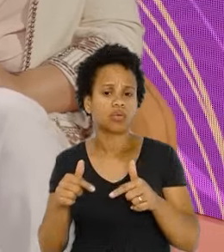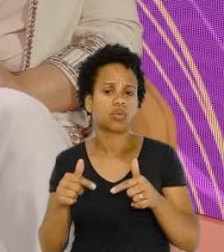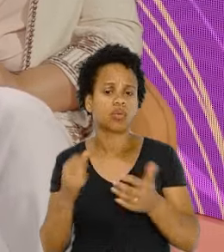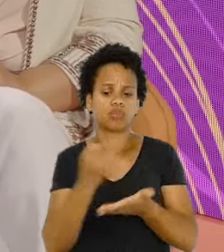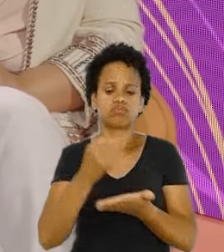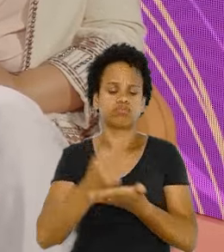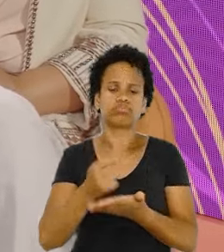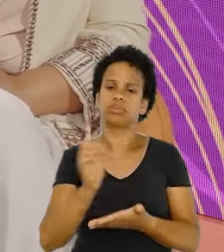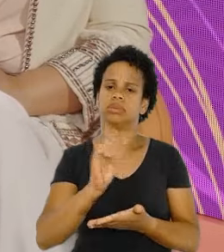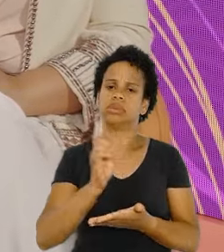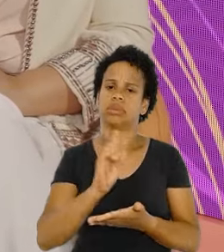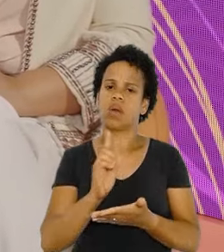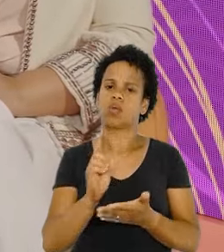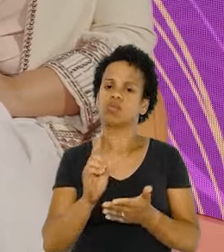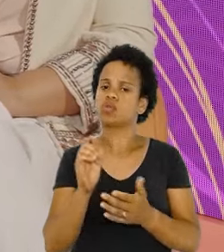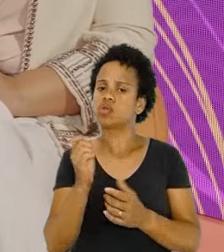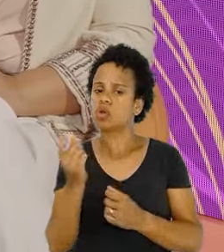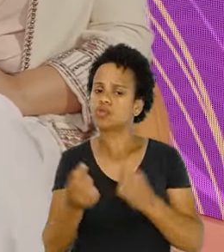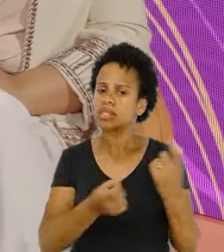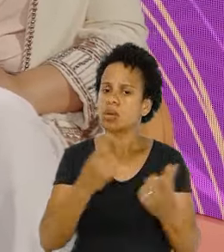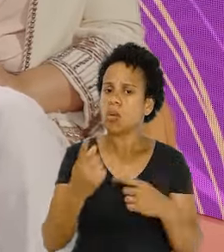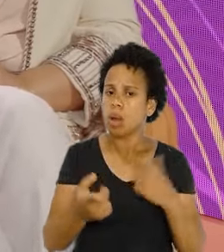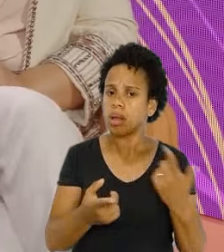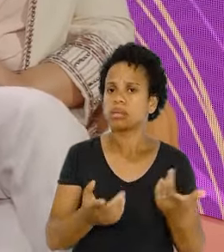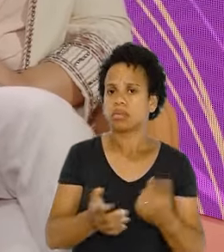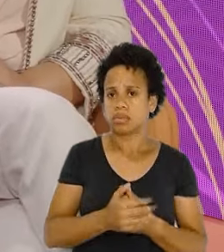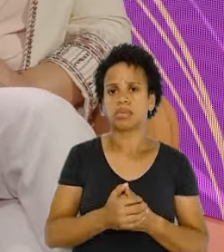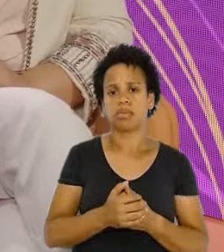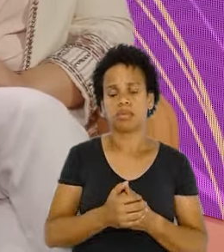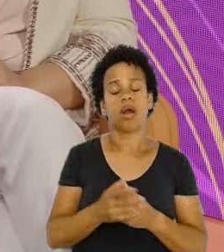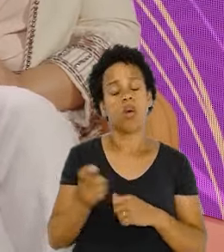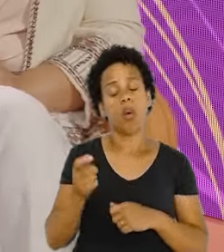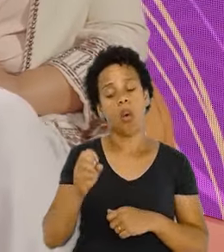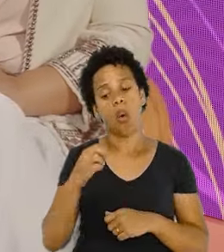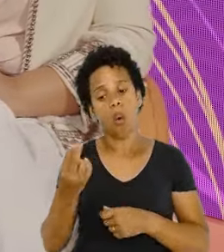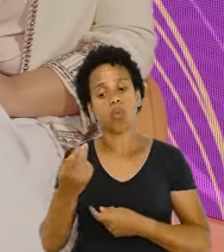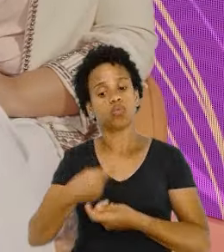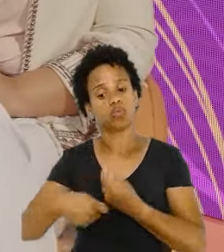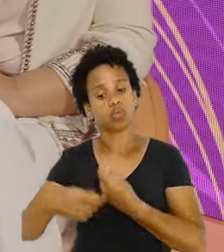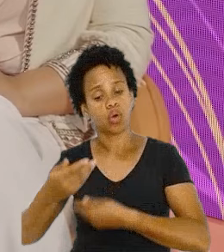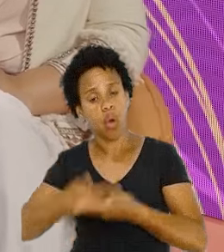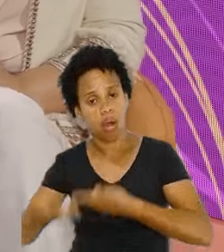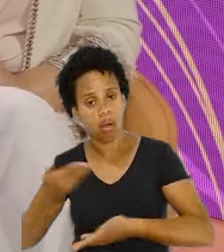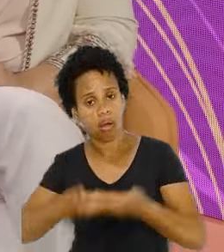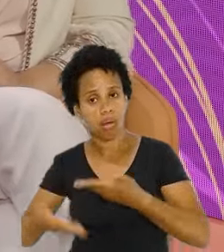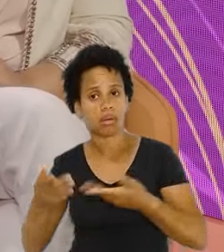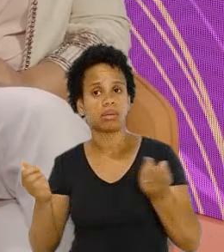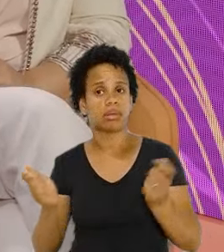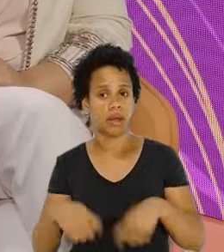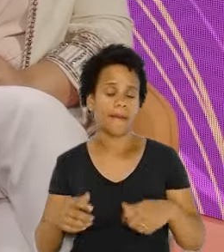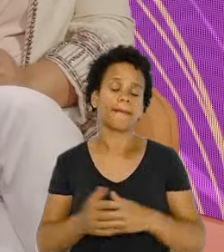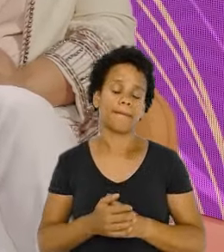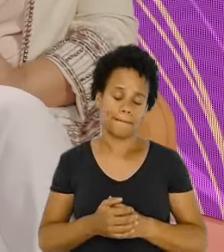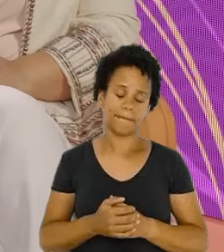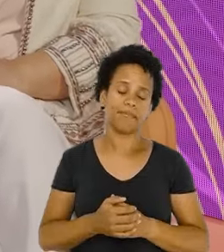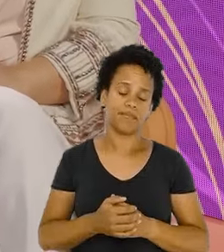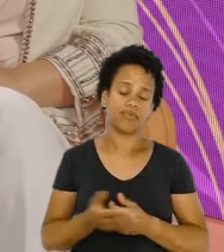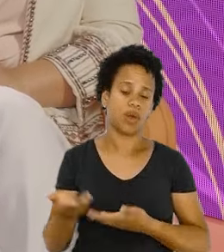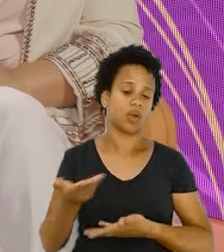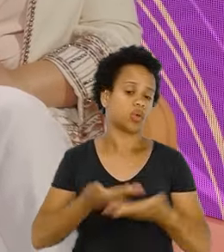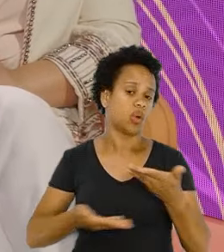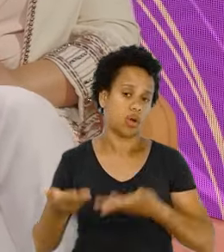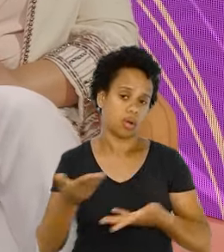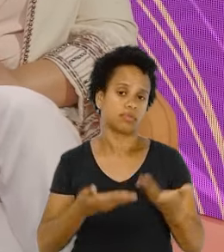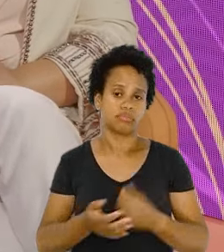porque às vezes as suas atividades não são tão pesadas umas permutas com permuta sabe então assim é uma troca